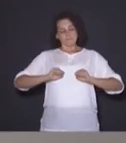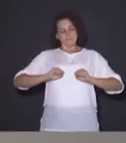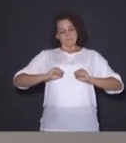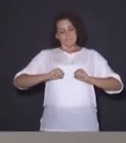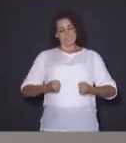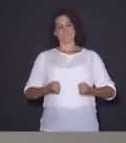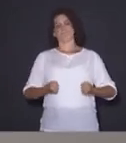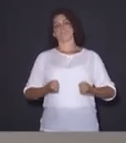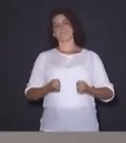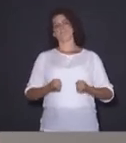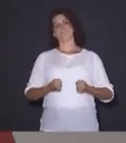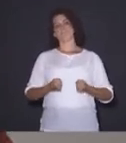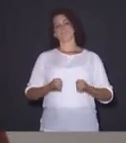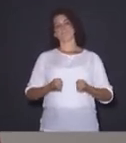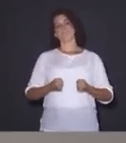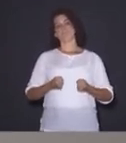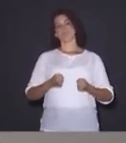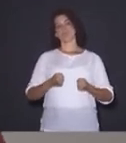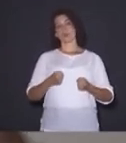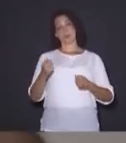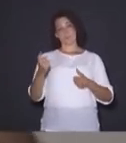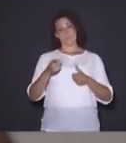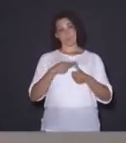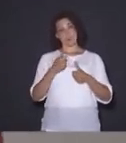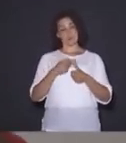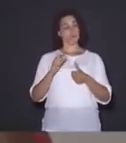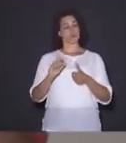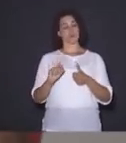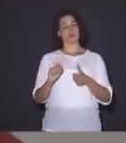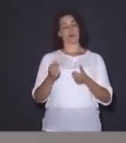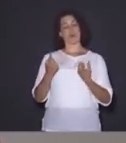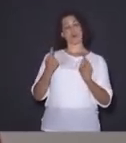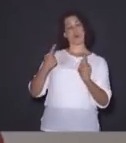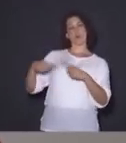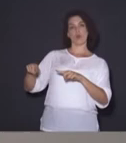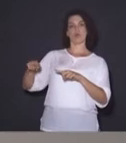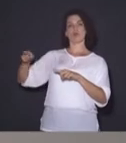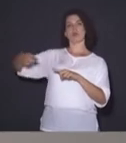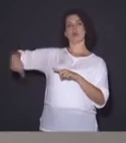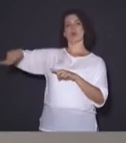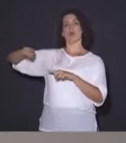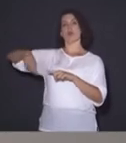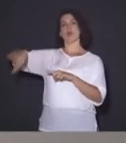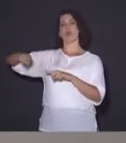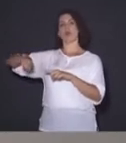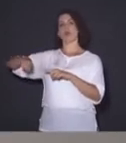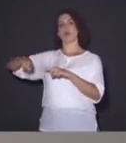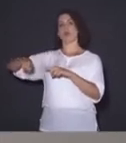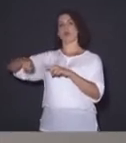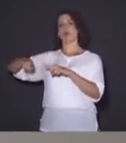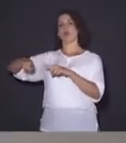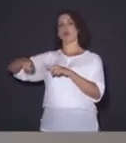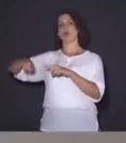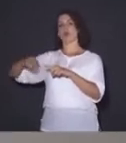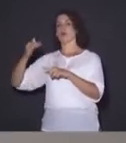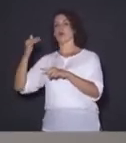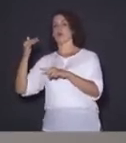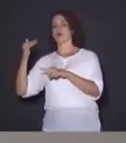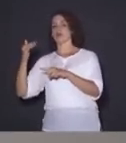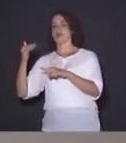primeiro impedir que eles fraudem as eleições em segundo lugar